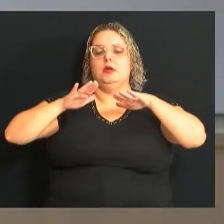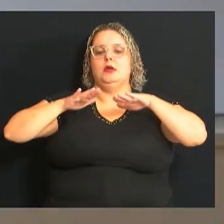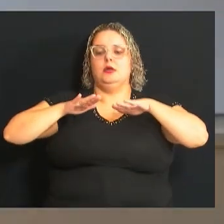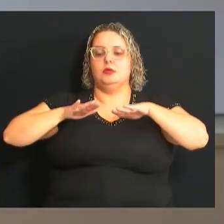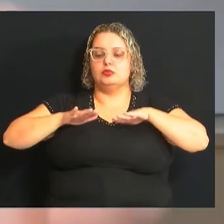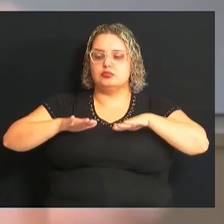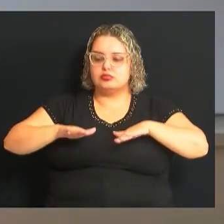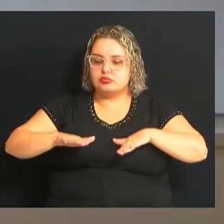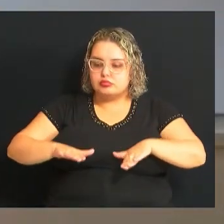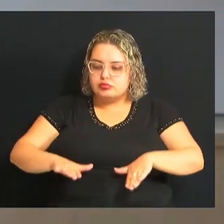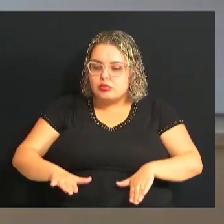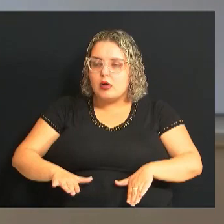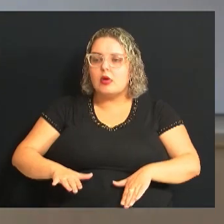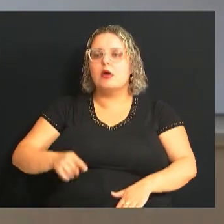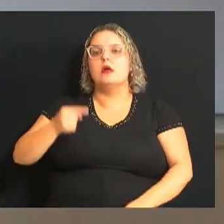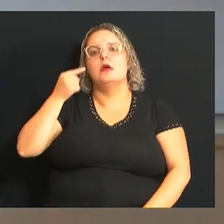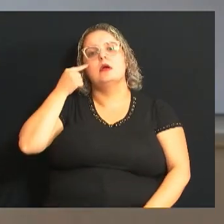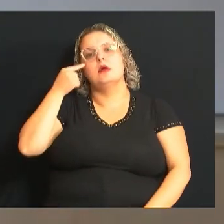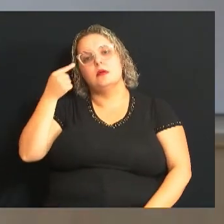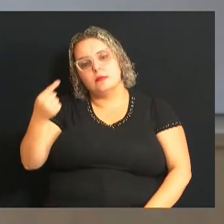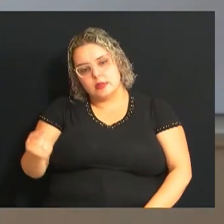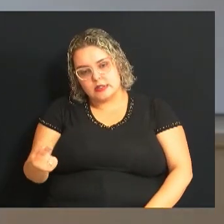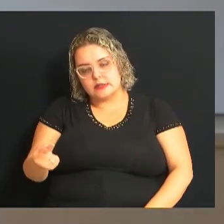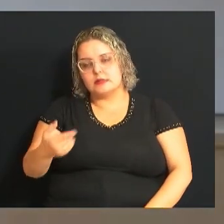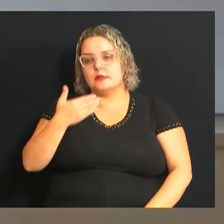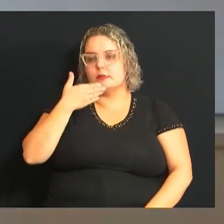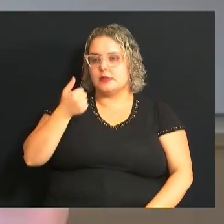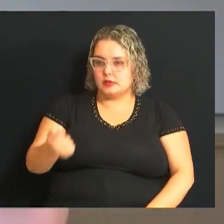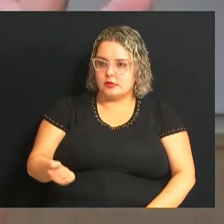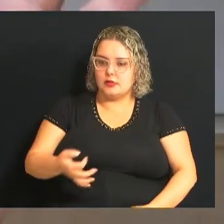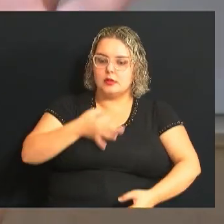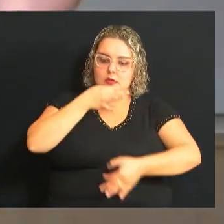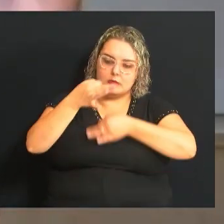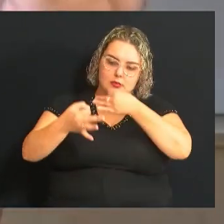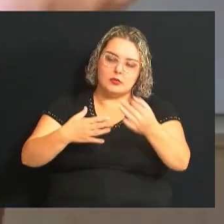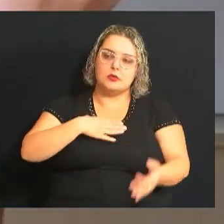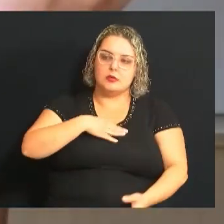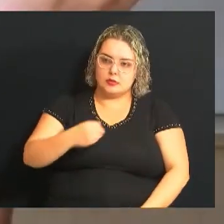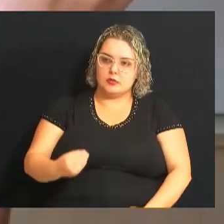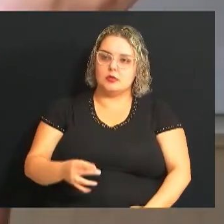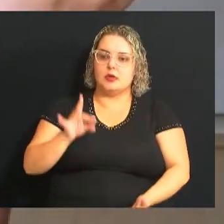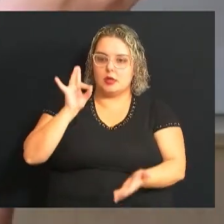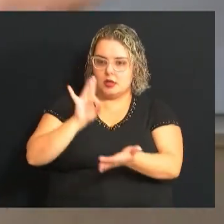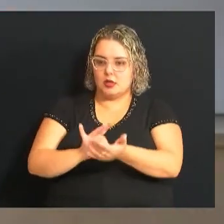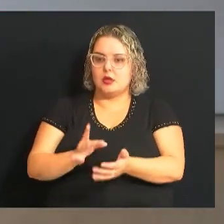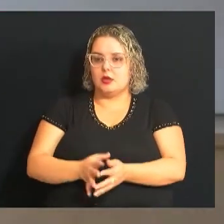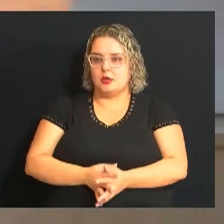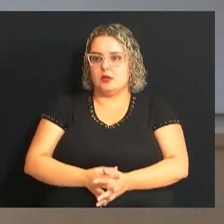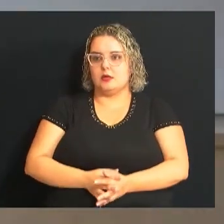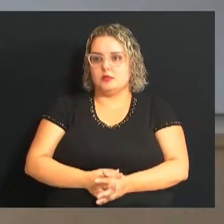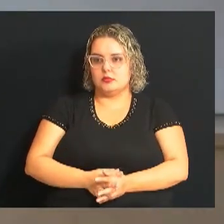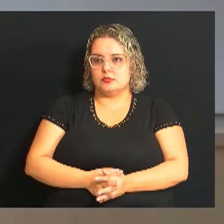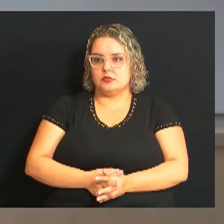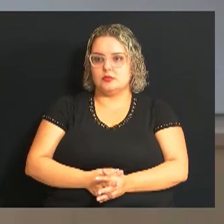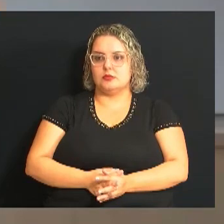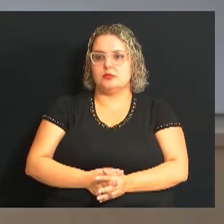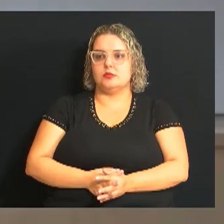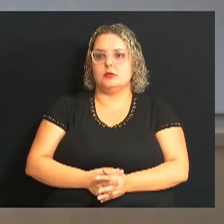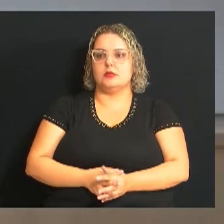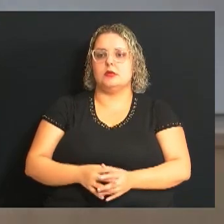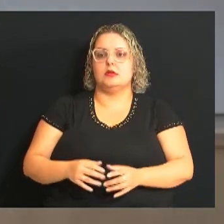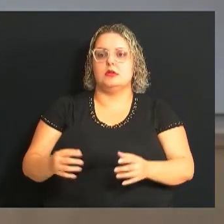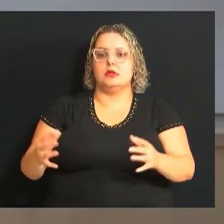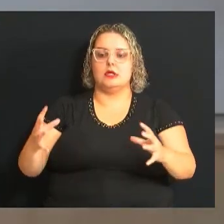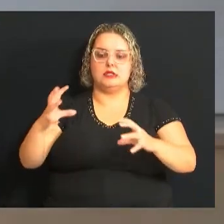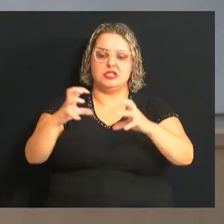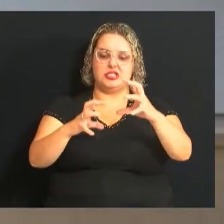eles considerarem o ponto de vista dos filhos realmente e tentar sair do polo da briga